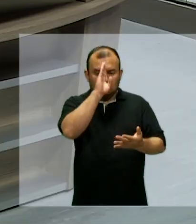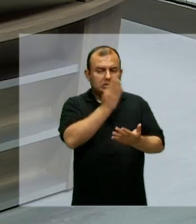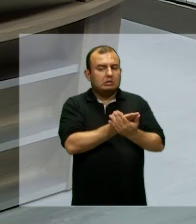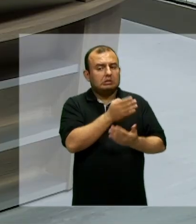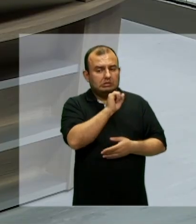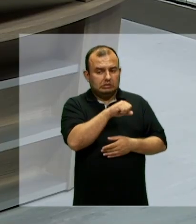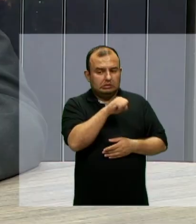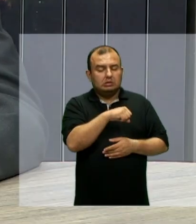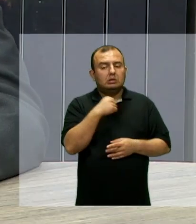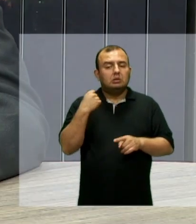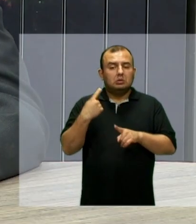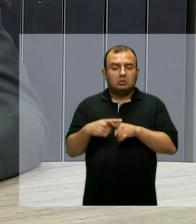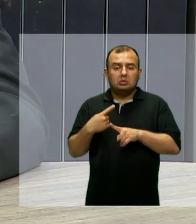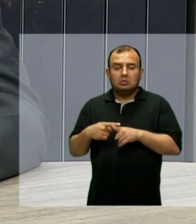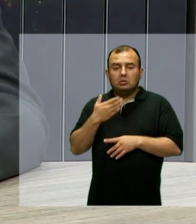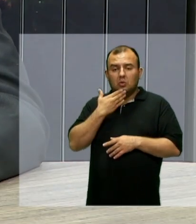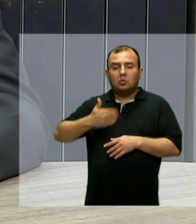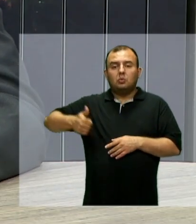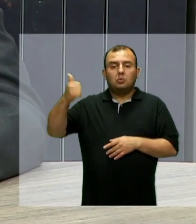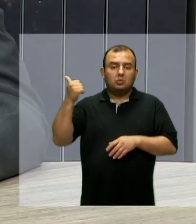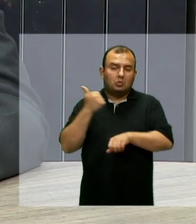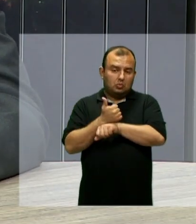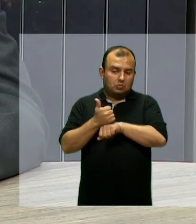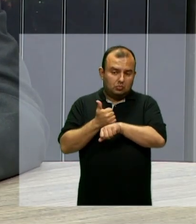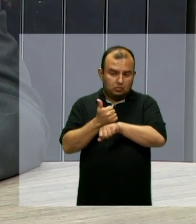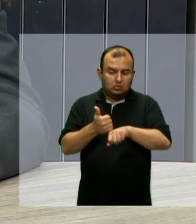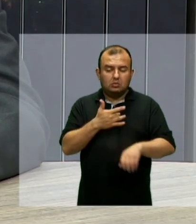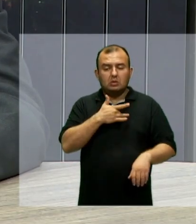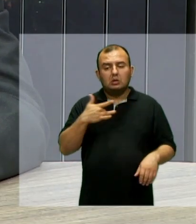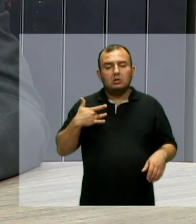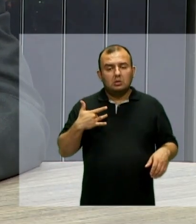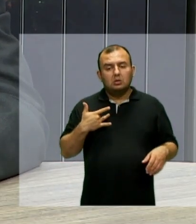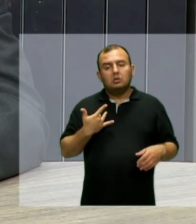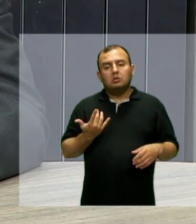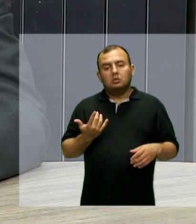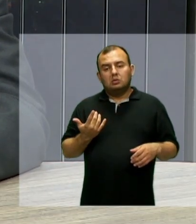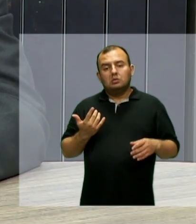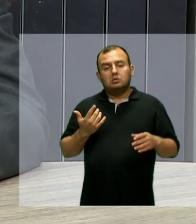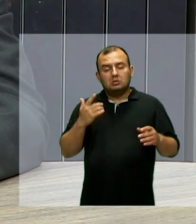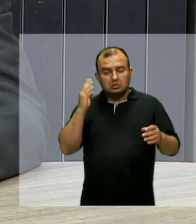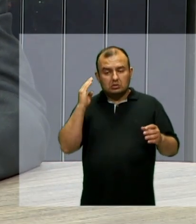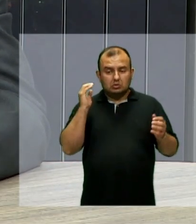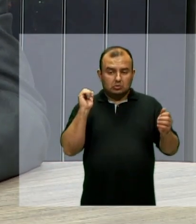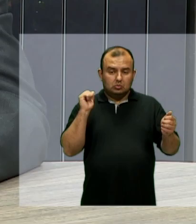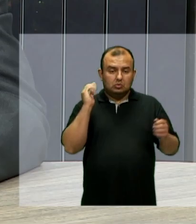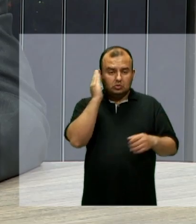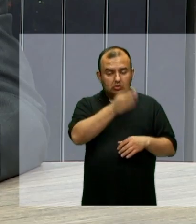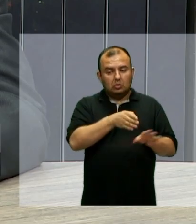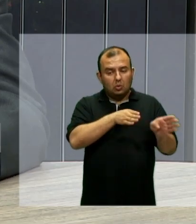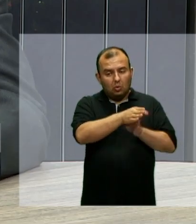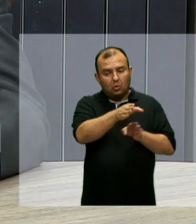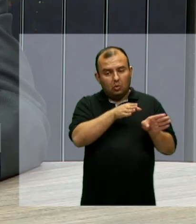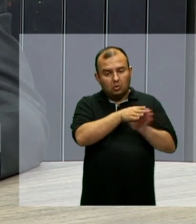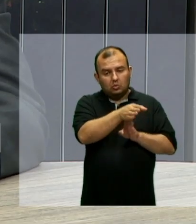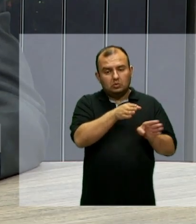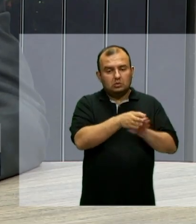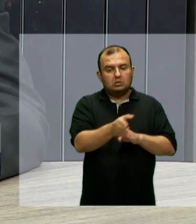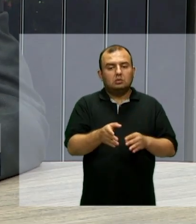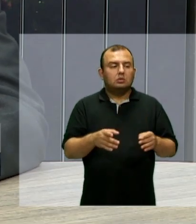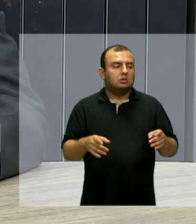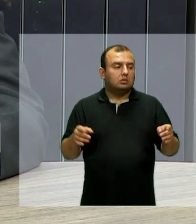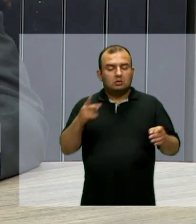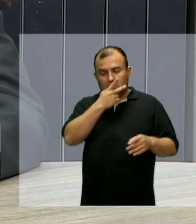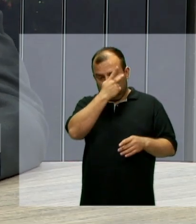sim, porque nada melhor do que um profissional de saúde para diretamente orientar